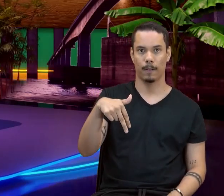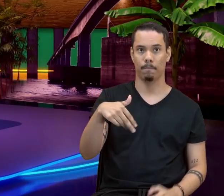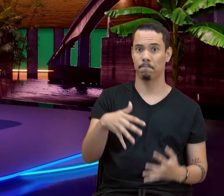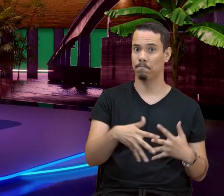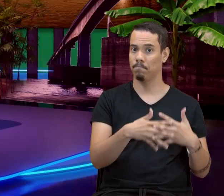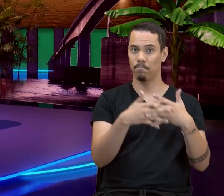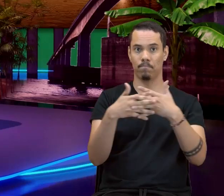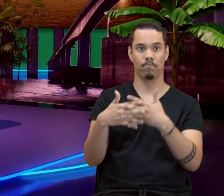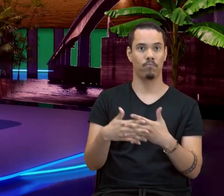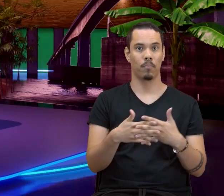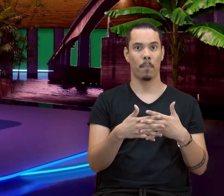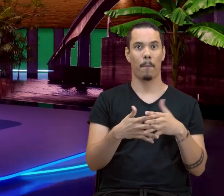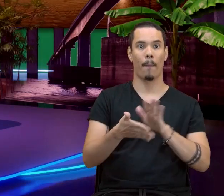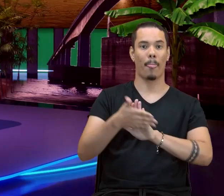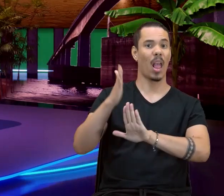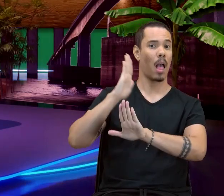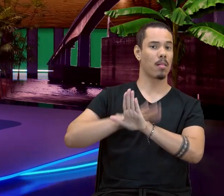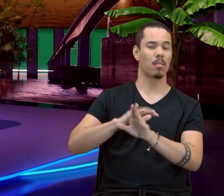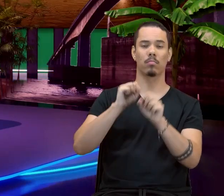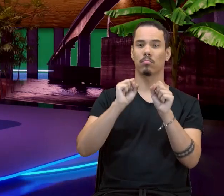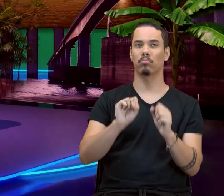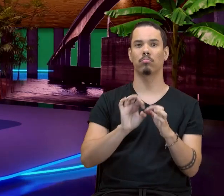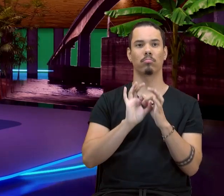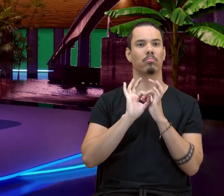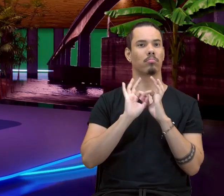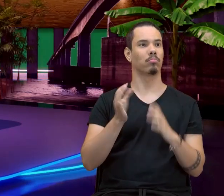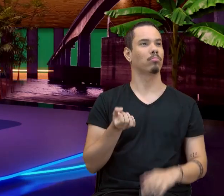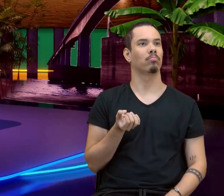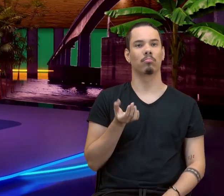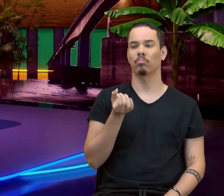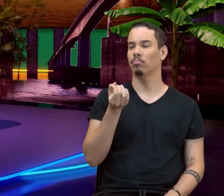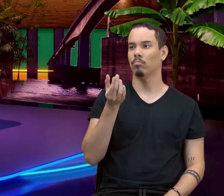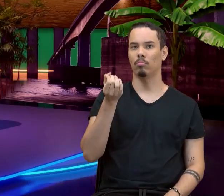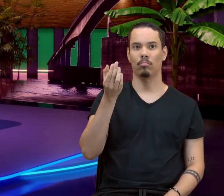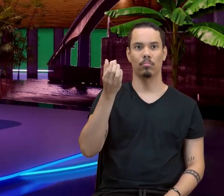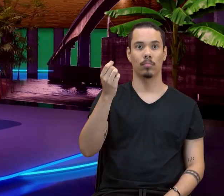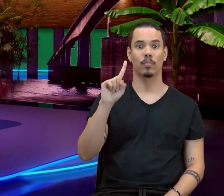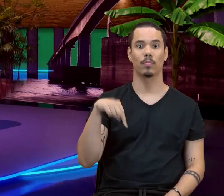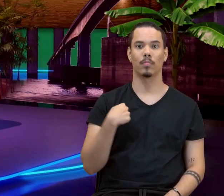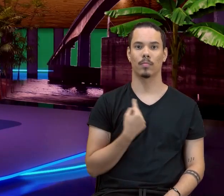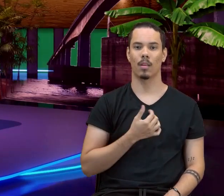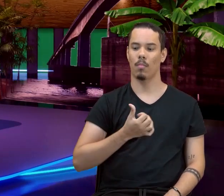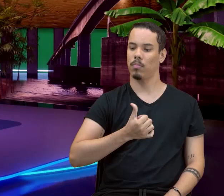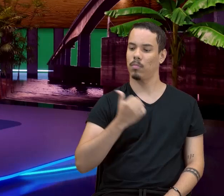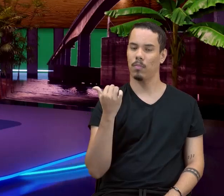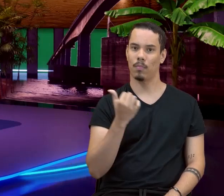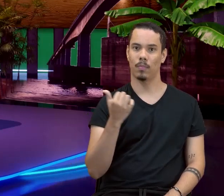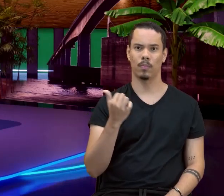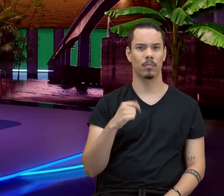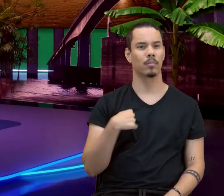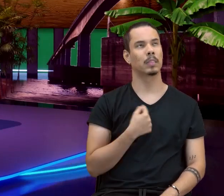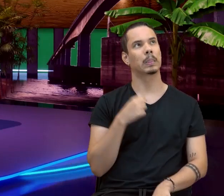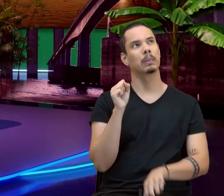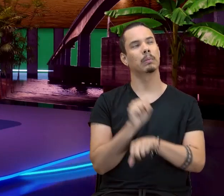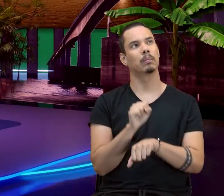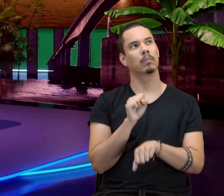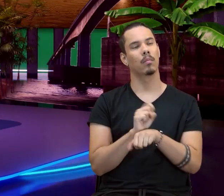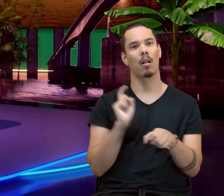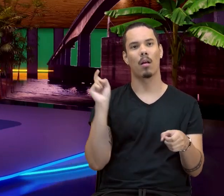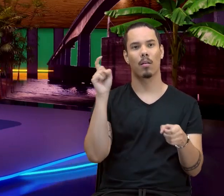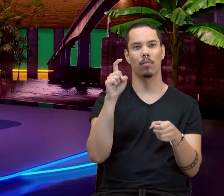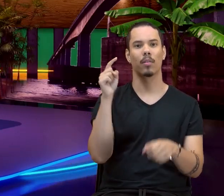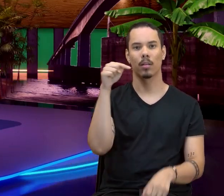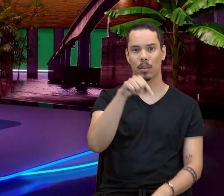na carroceria de caminhão. Podia viajar, só precisava pegar carona. Cara, a gente ficava esperando para ir pro sítio. E assim viviam